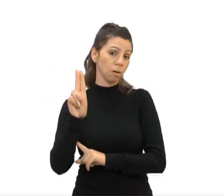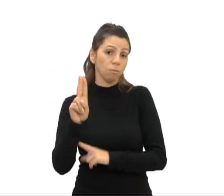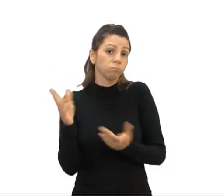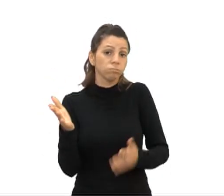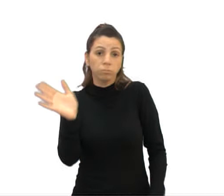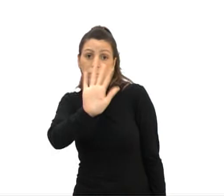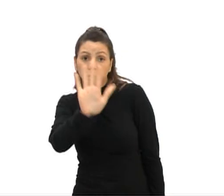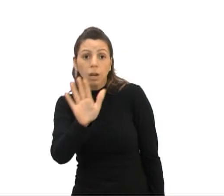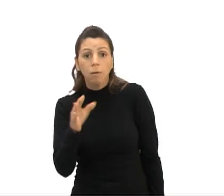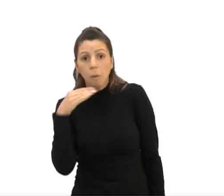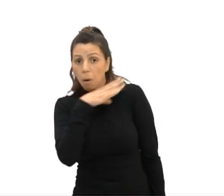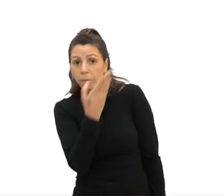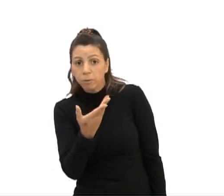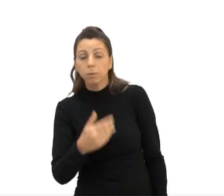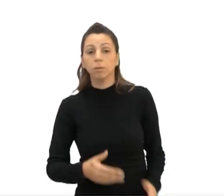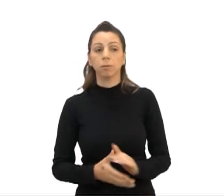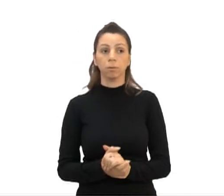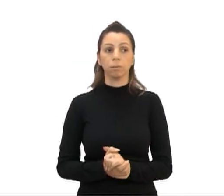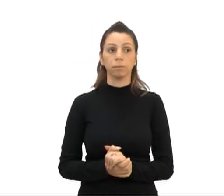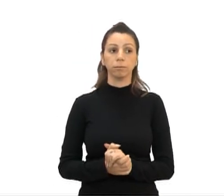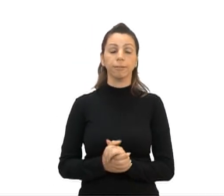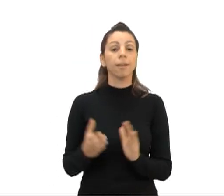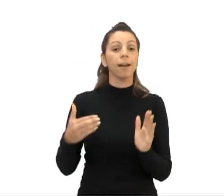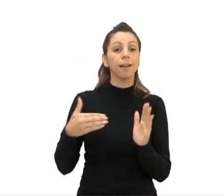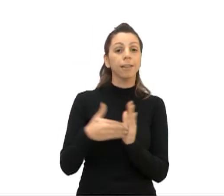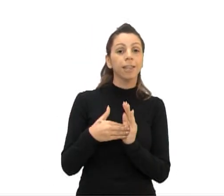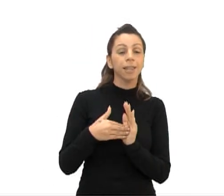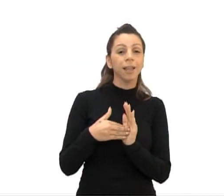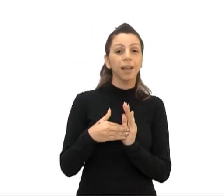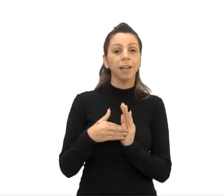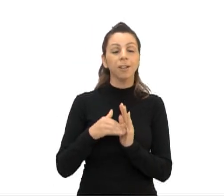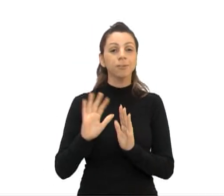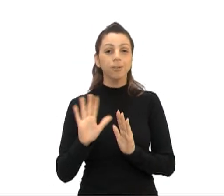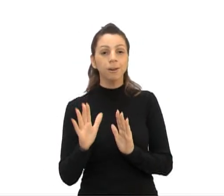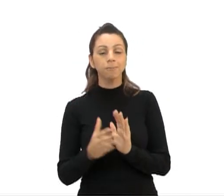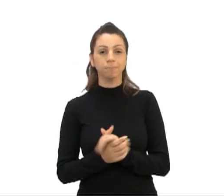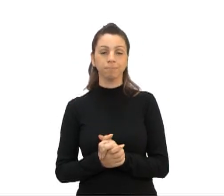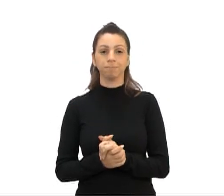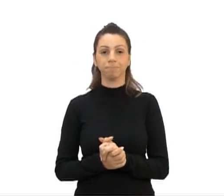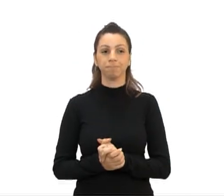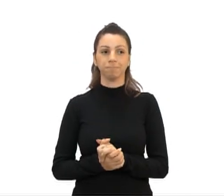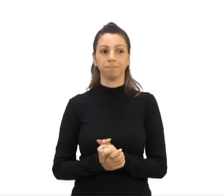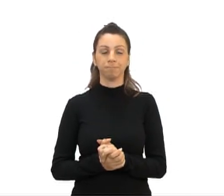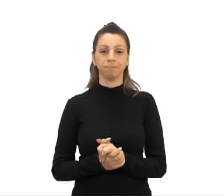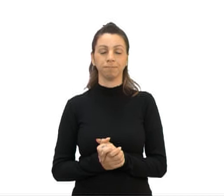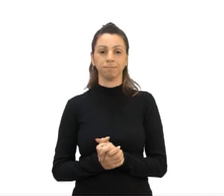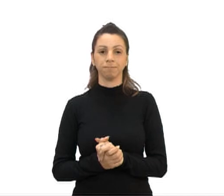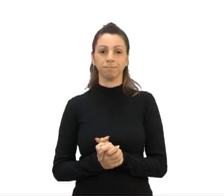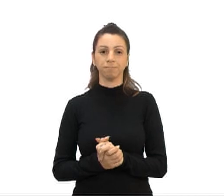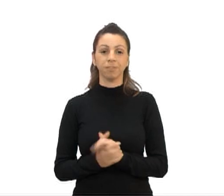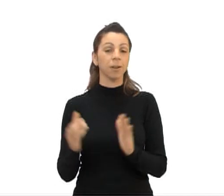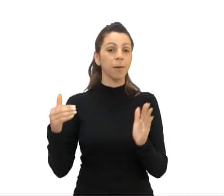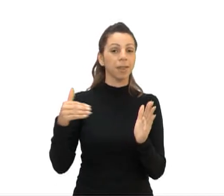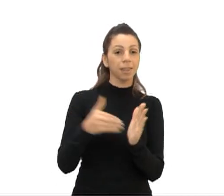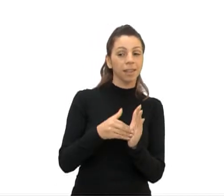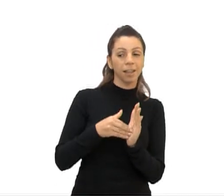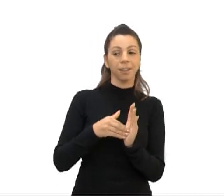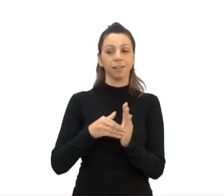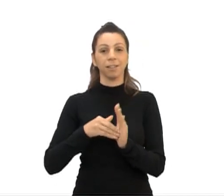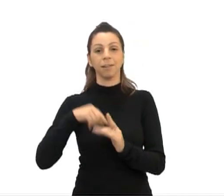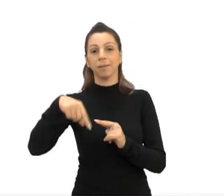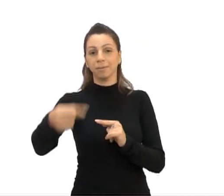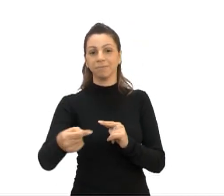claro. Hasta luego, até logo, até mais. Hasta pronto, até breve.